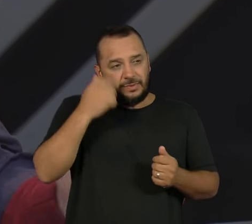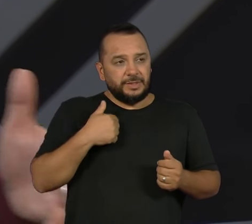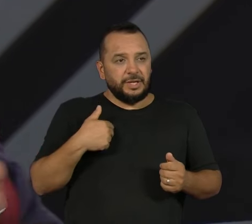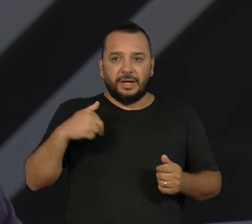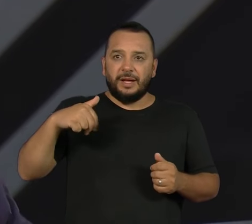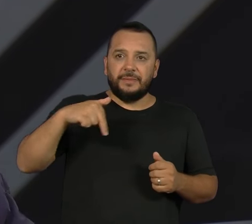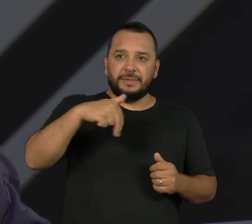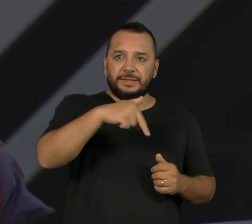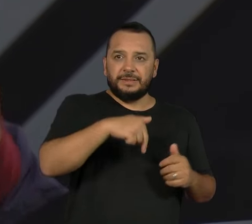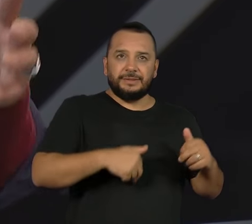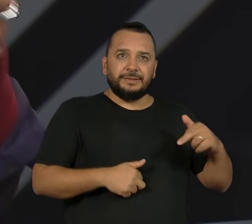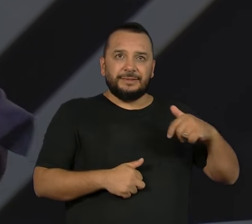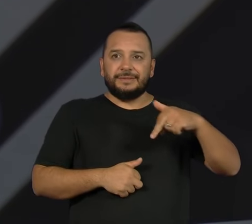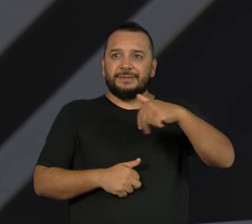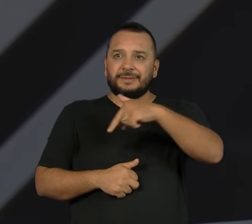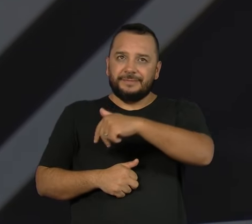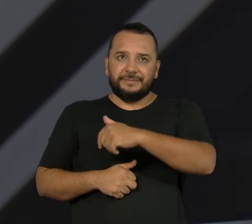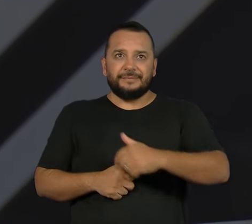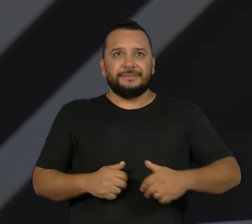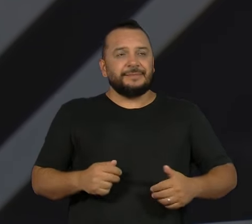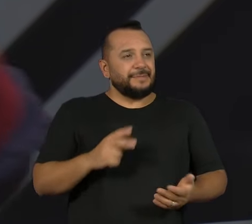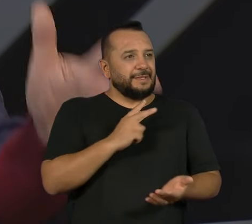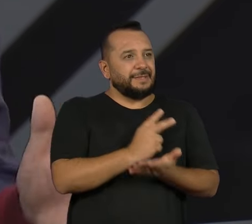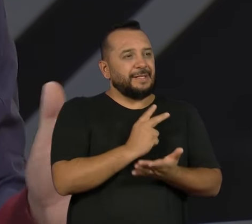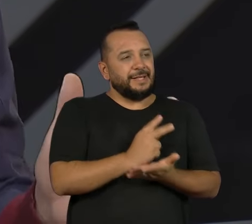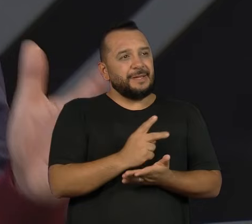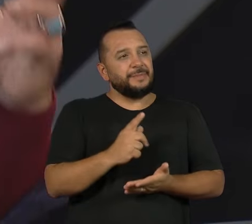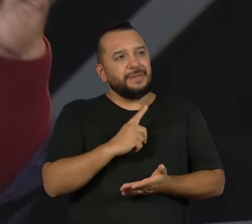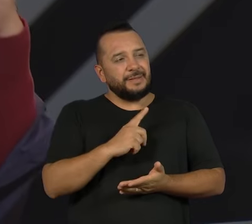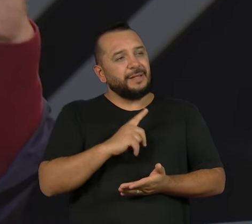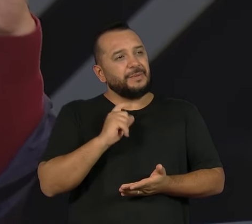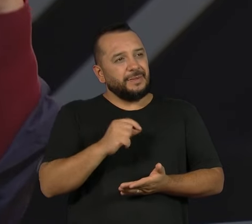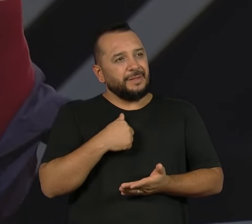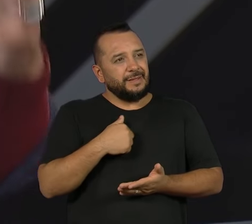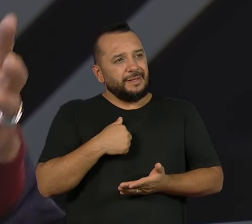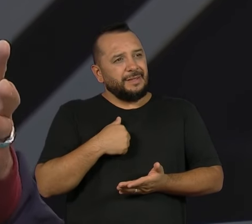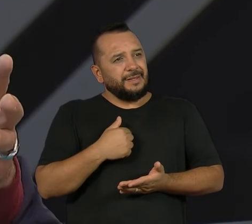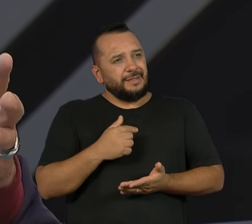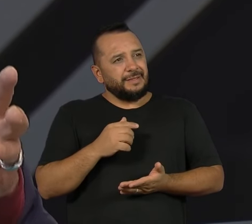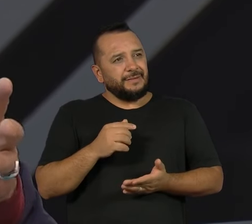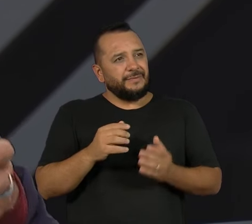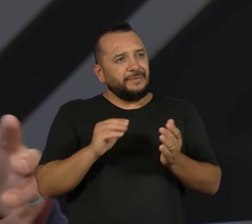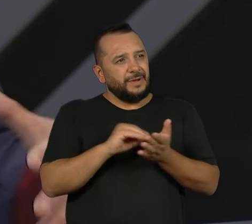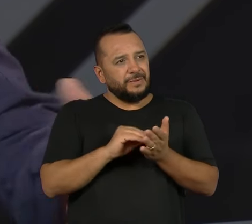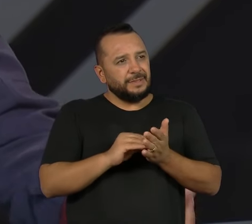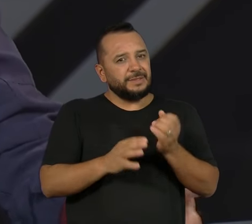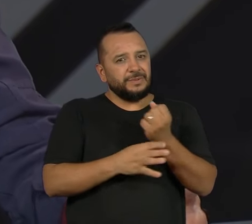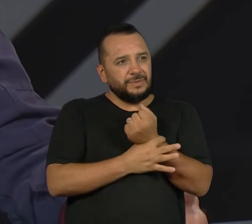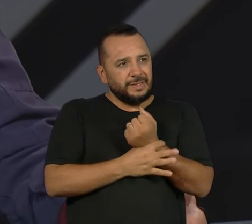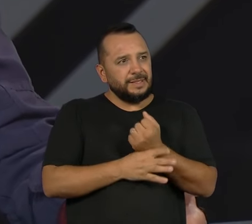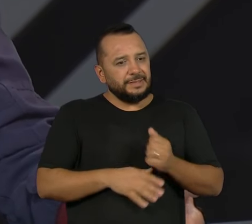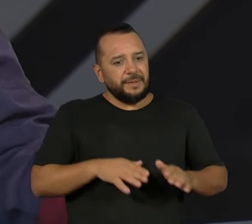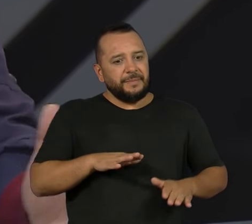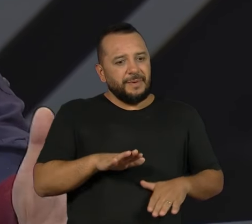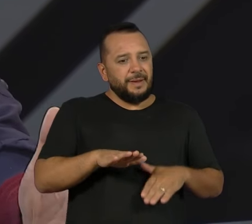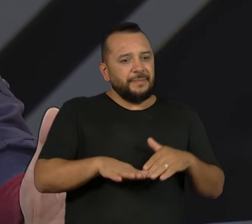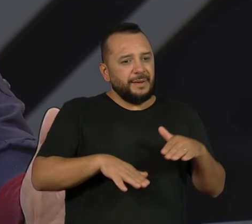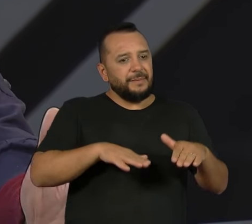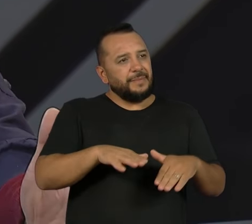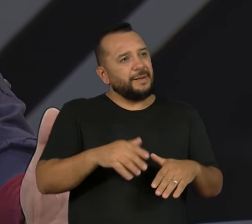são paradoxais, tem sempre uma claudicação, tem uma insegurança, os passos